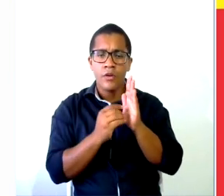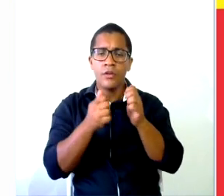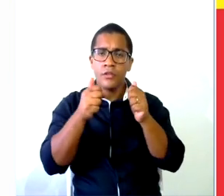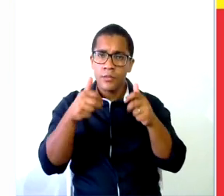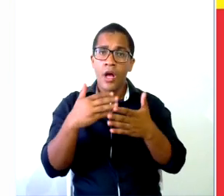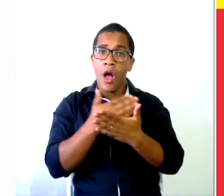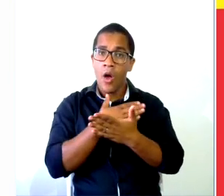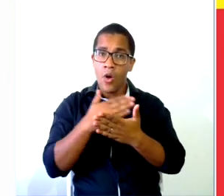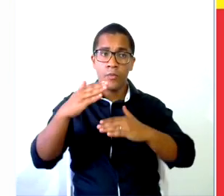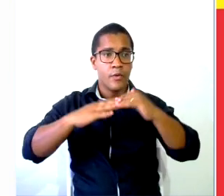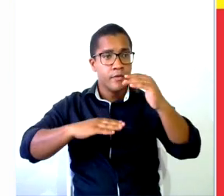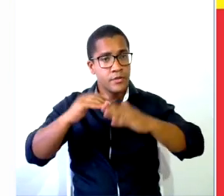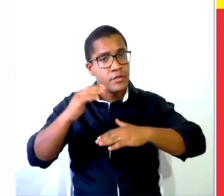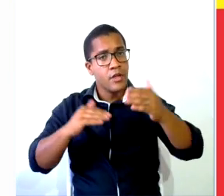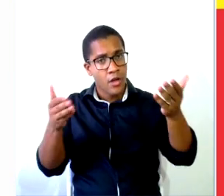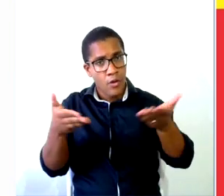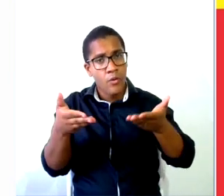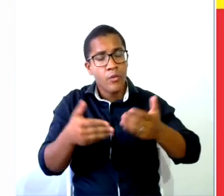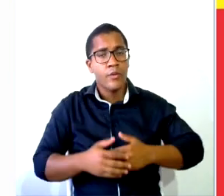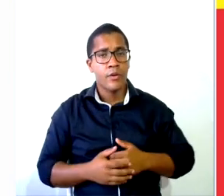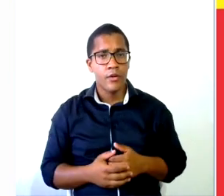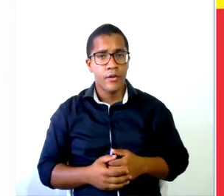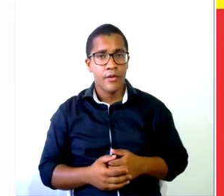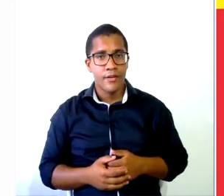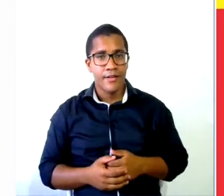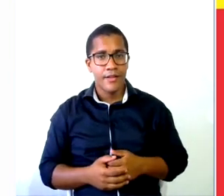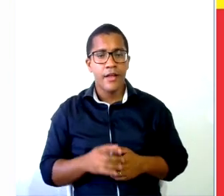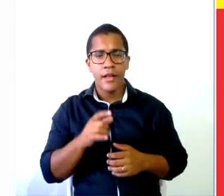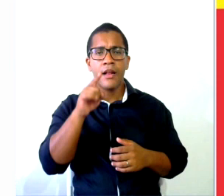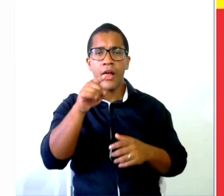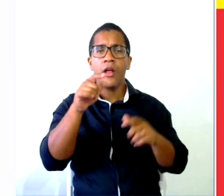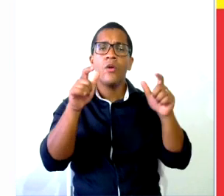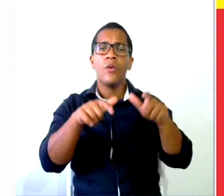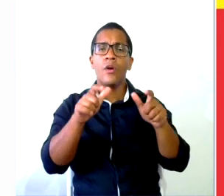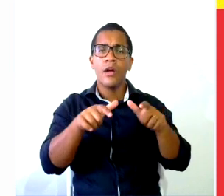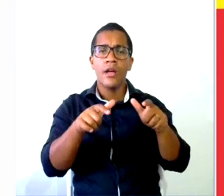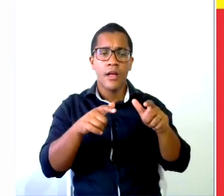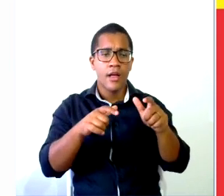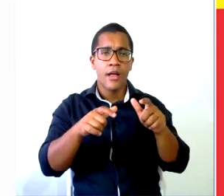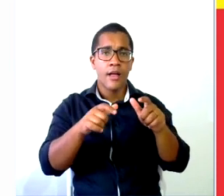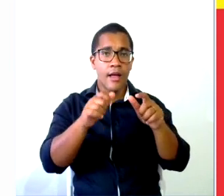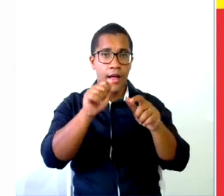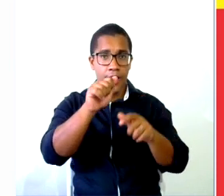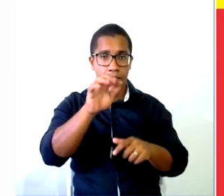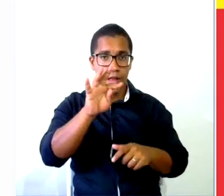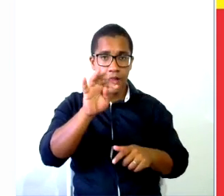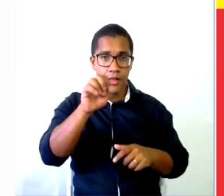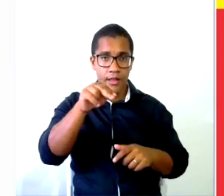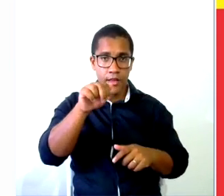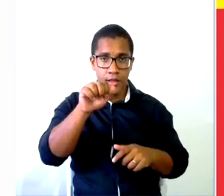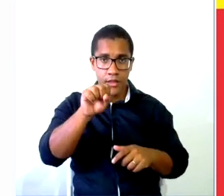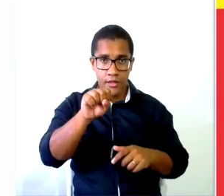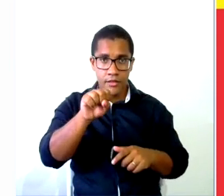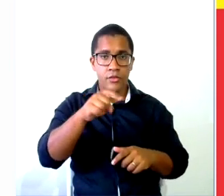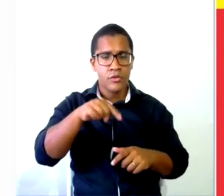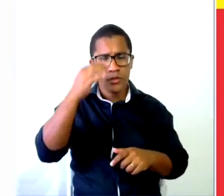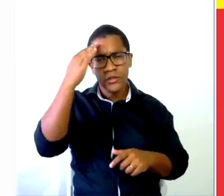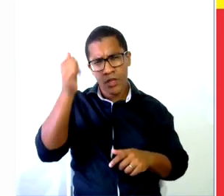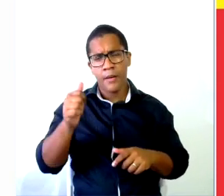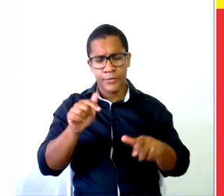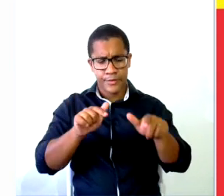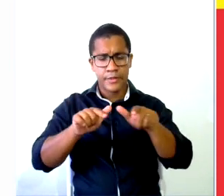mencionadas algumas profissões existentes em Atenas. Então, nós sabemos o quê? Sabemos que o